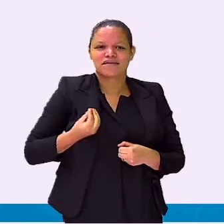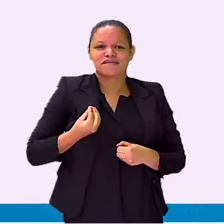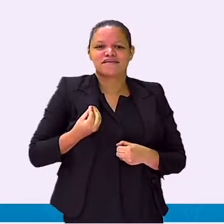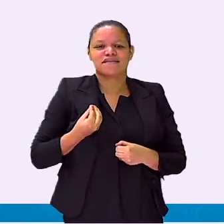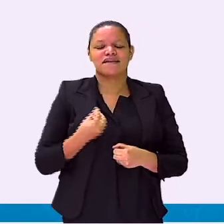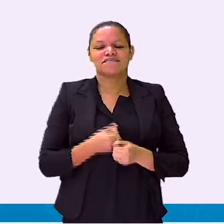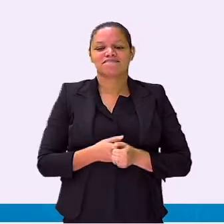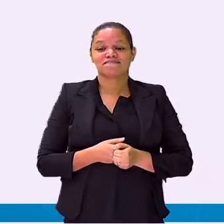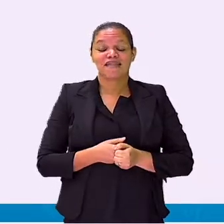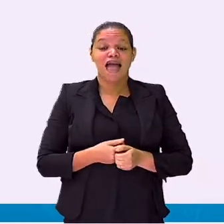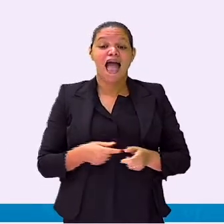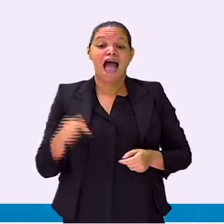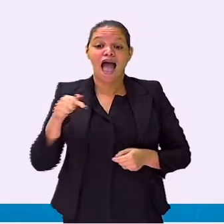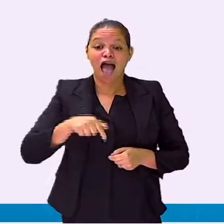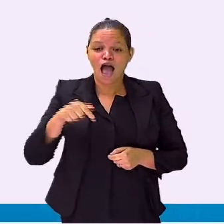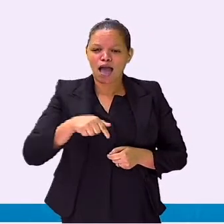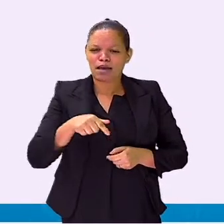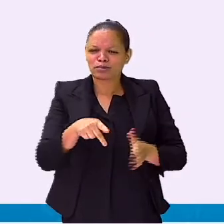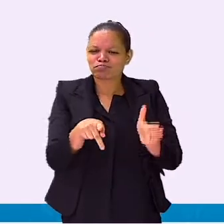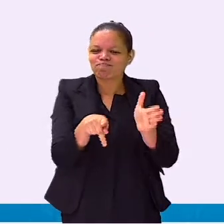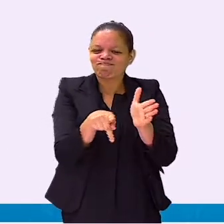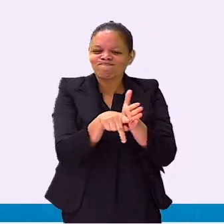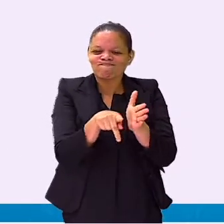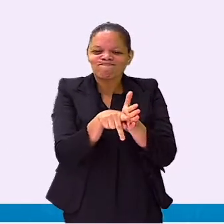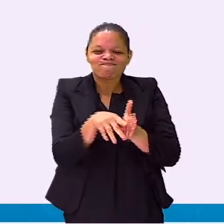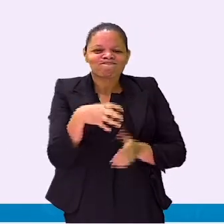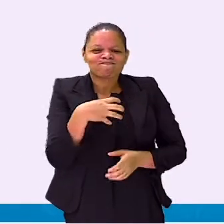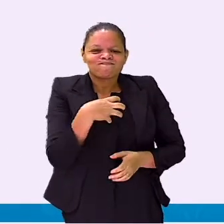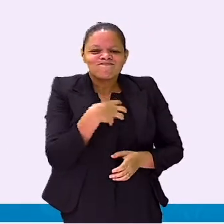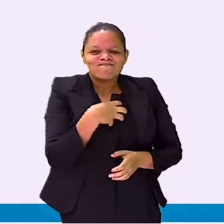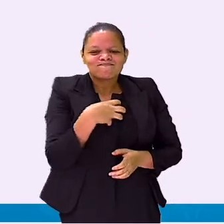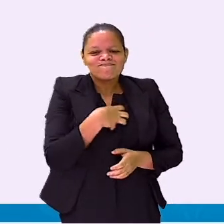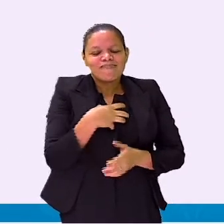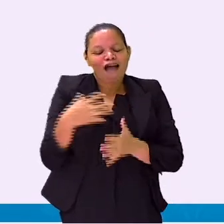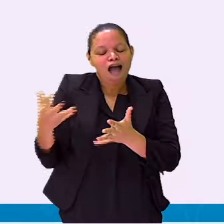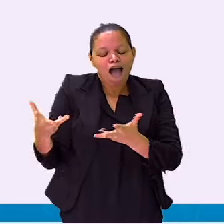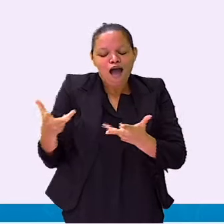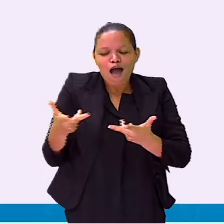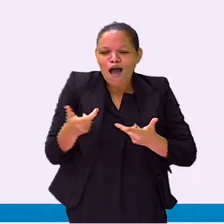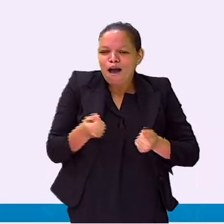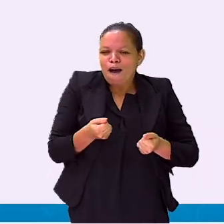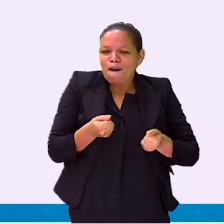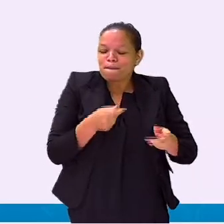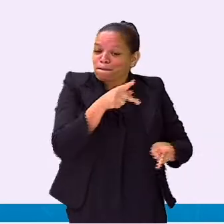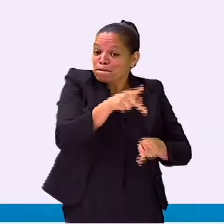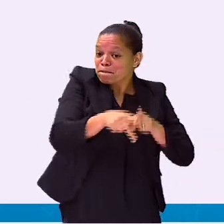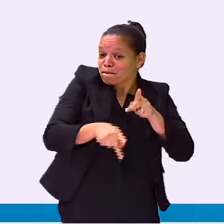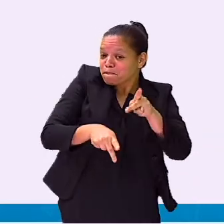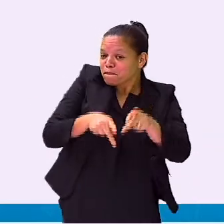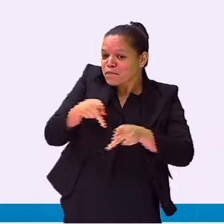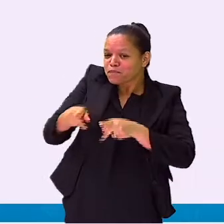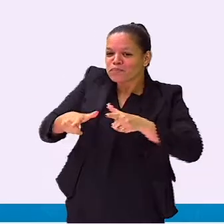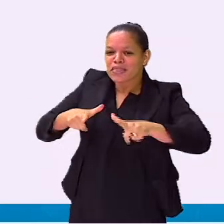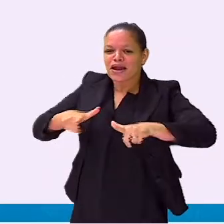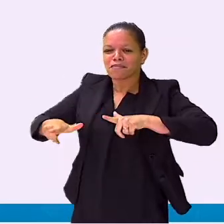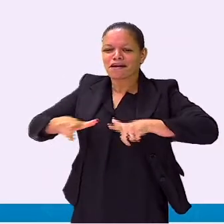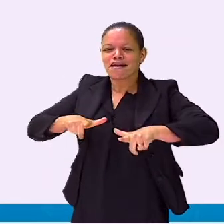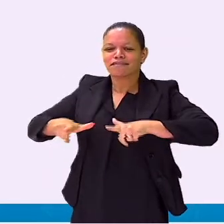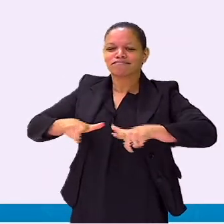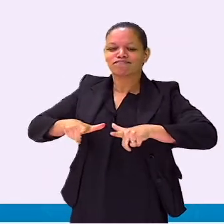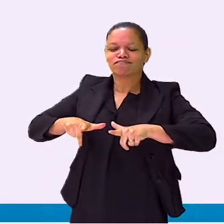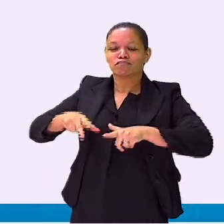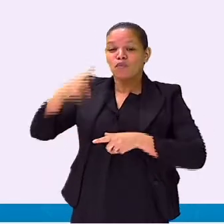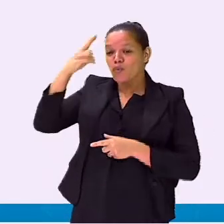é o acolhimento e o povo trabalhador. É a cultura das festas religiosas e é